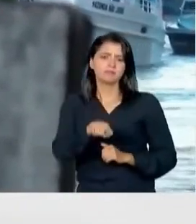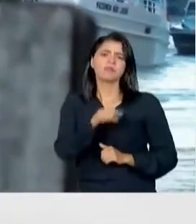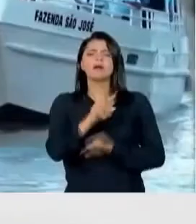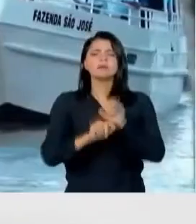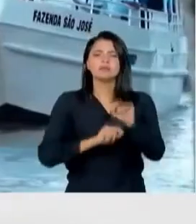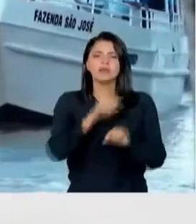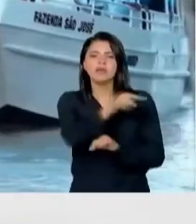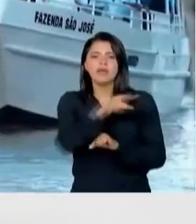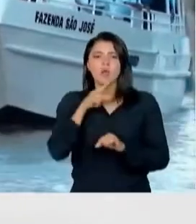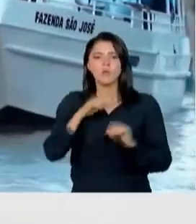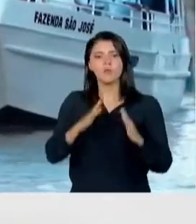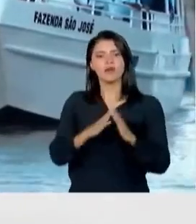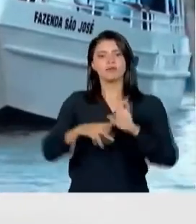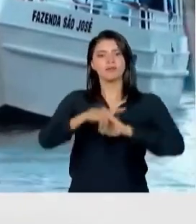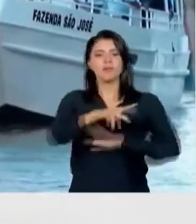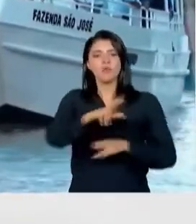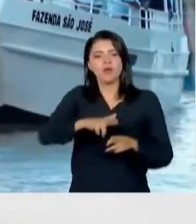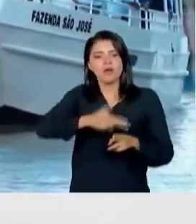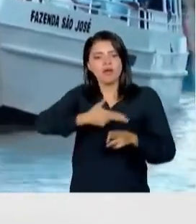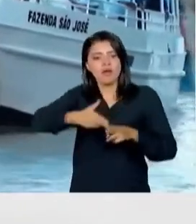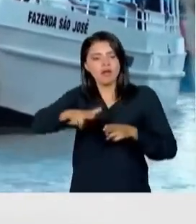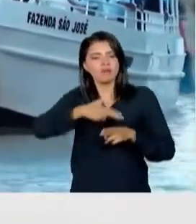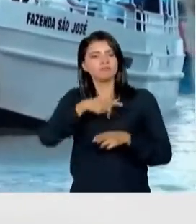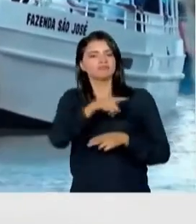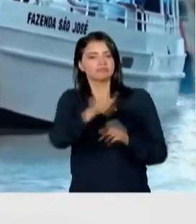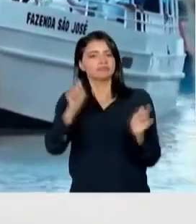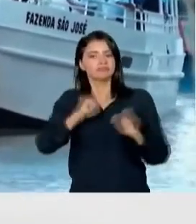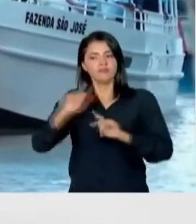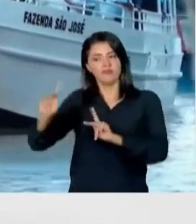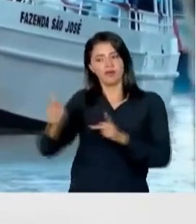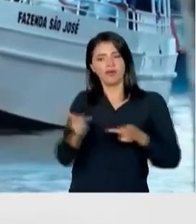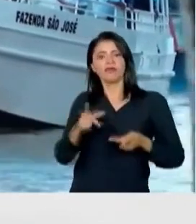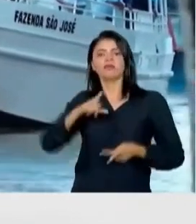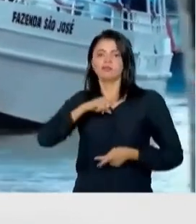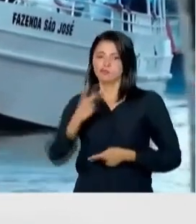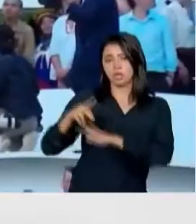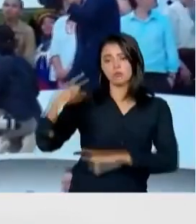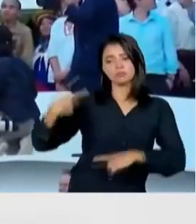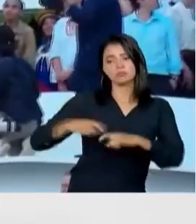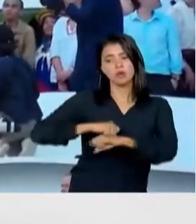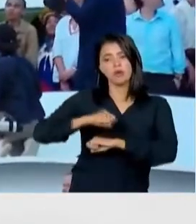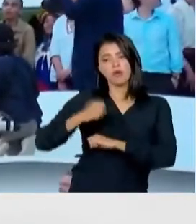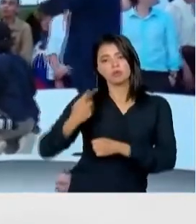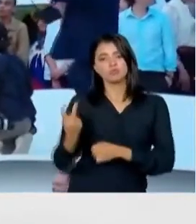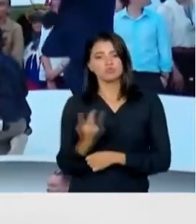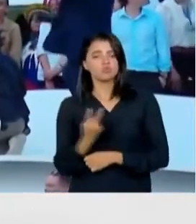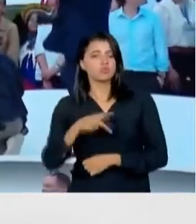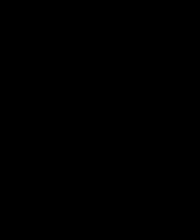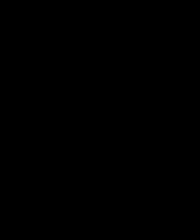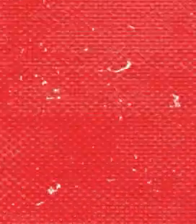líder para se aproximar do grupo G7 isso não vai acontecer é